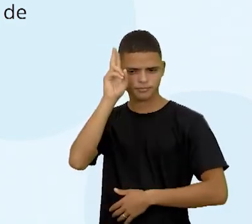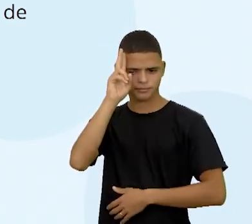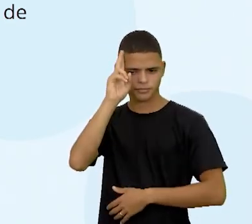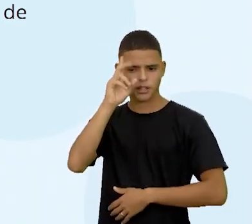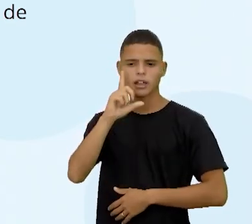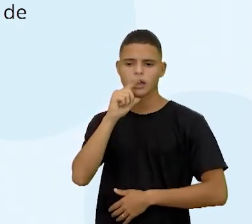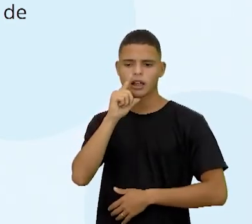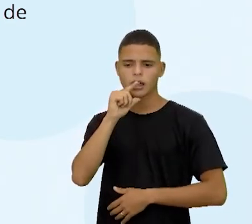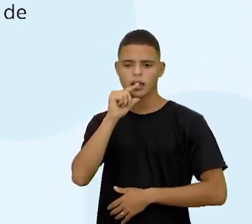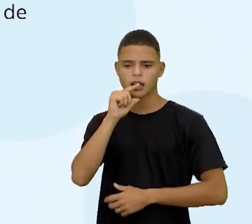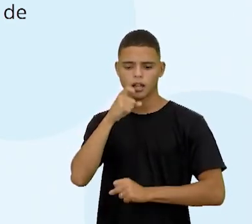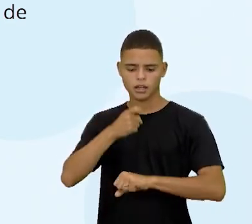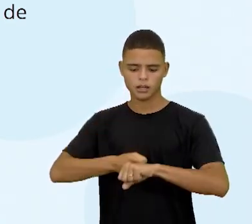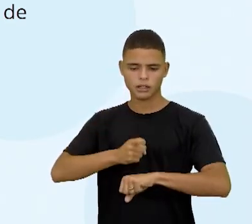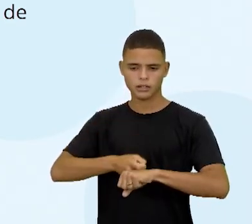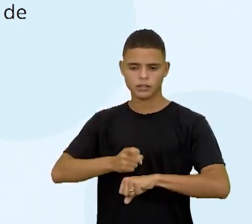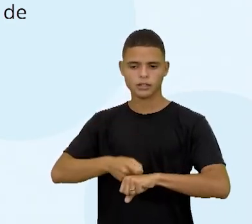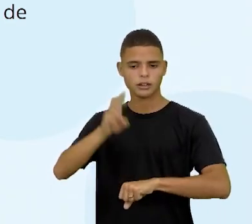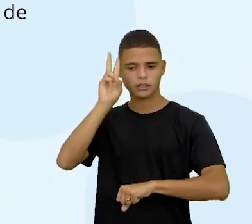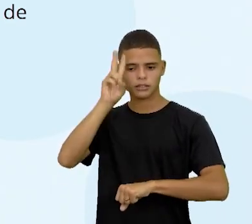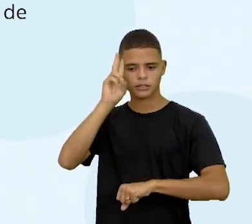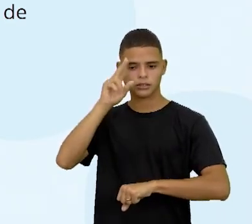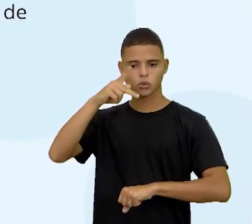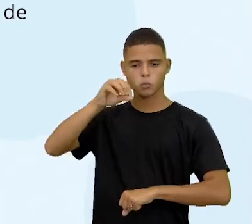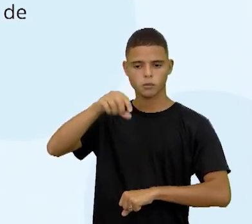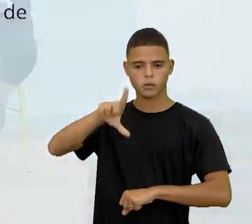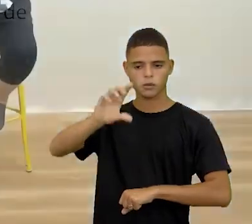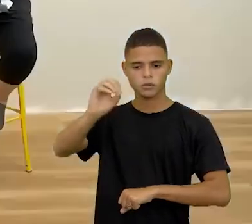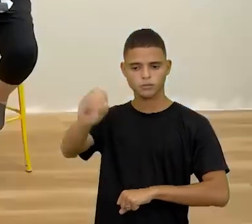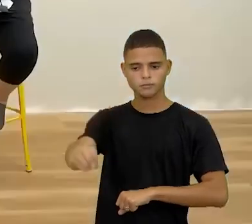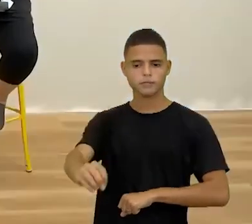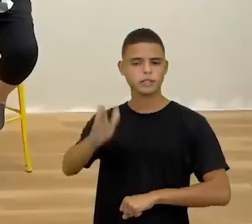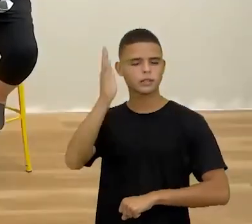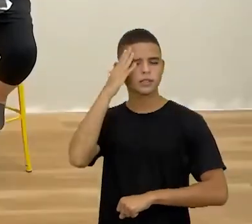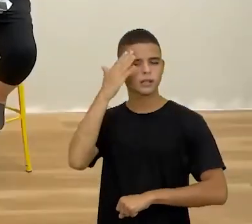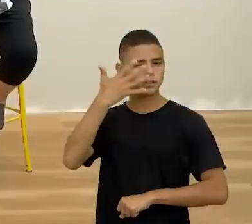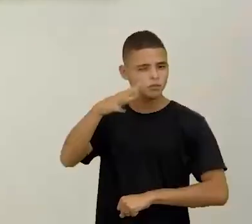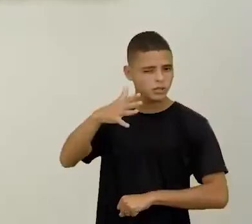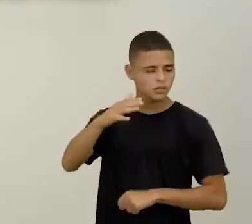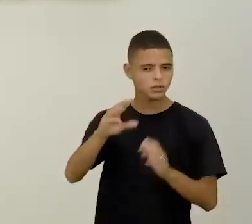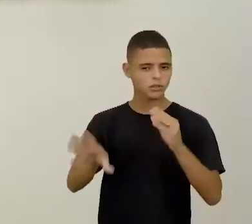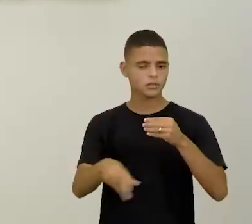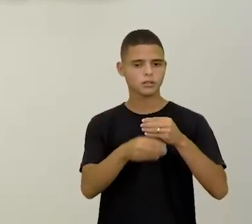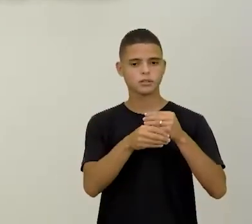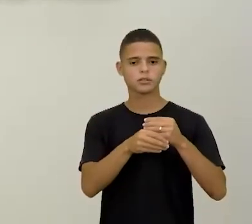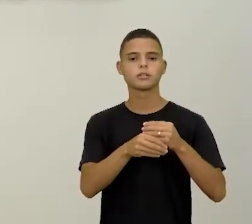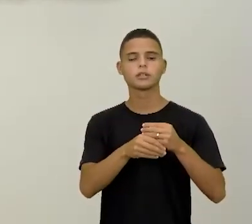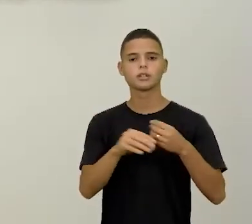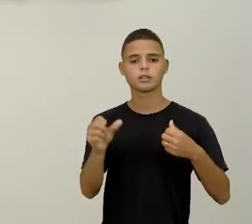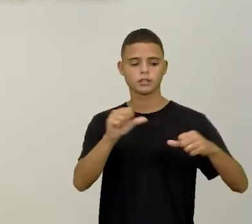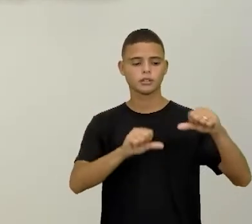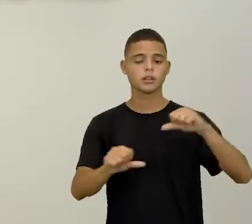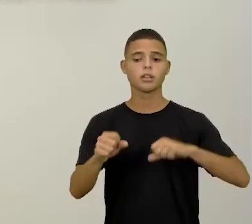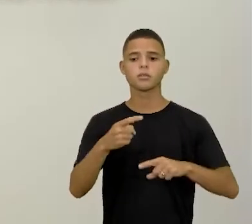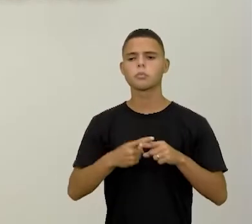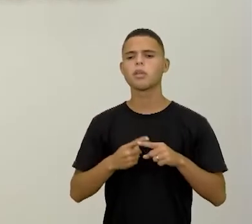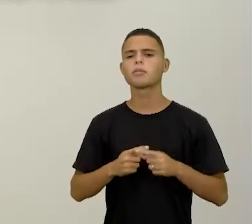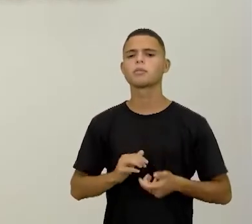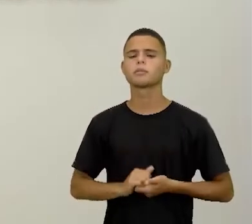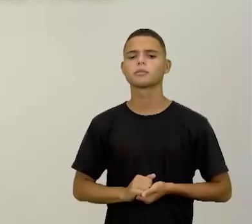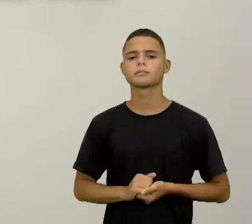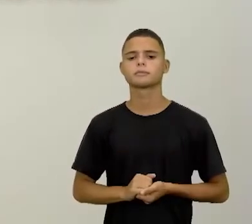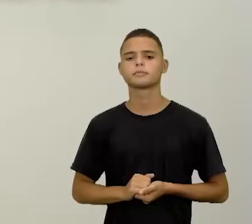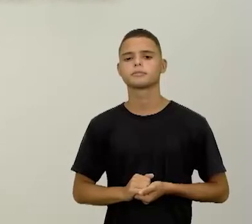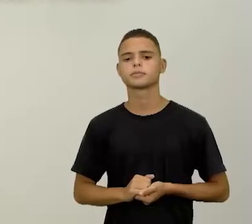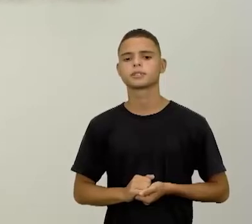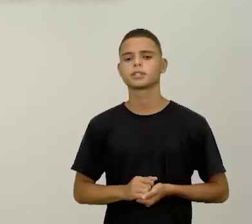de polaridade? Que a gente falou da polaridade? Então aqui a gente já sabe mais um ponto daquele experimento. Por que que